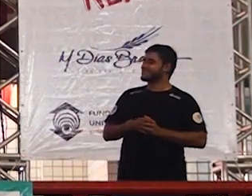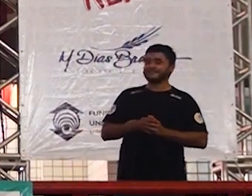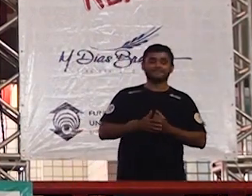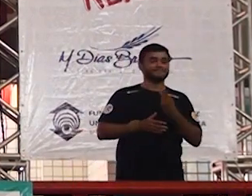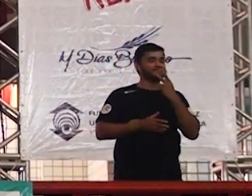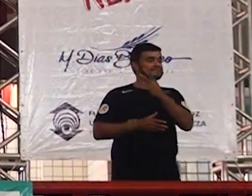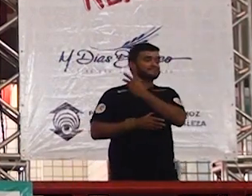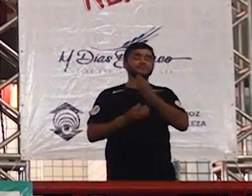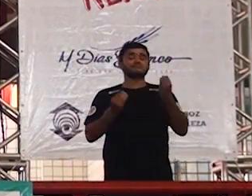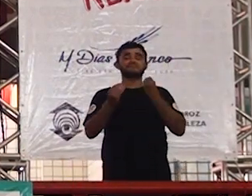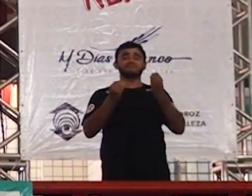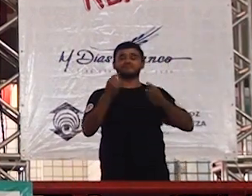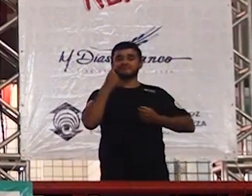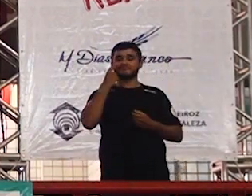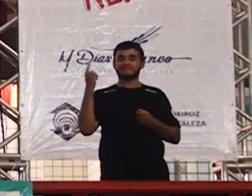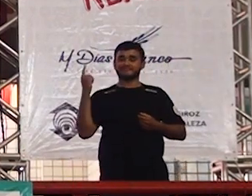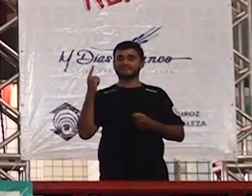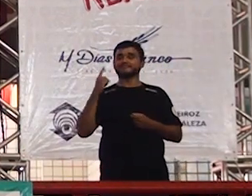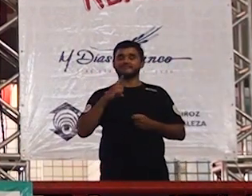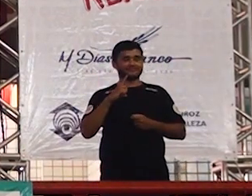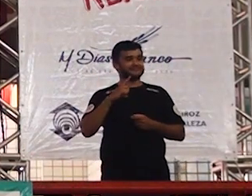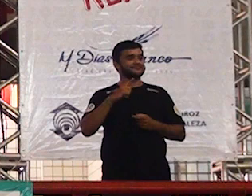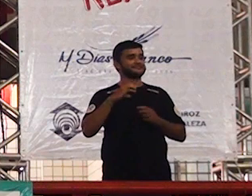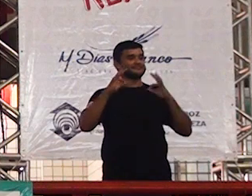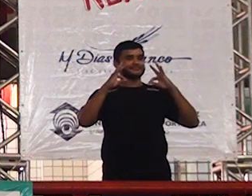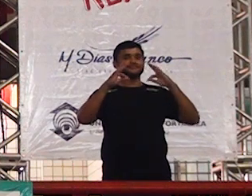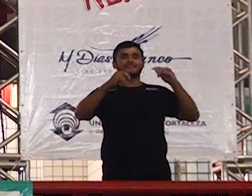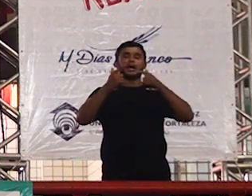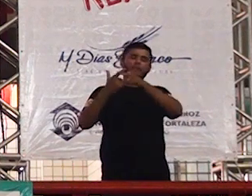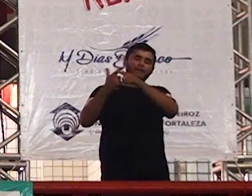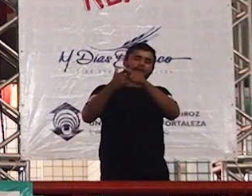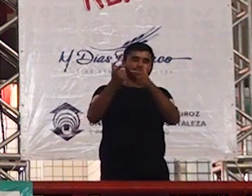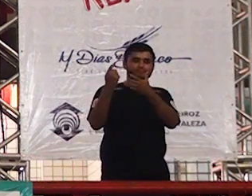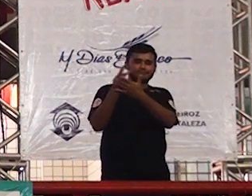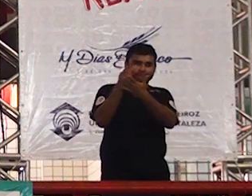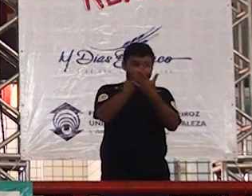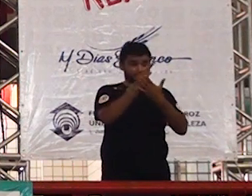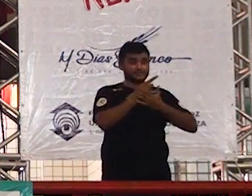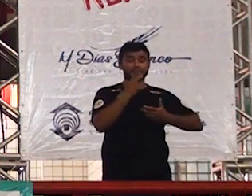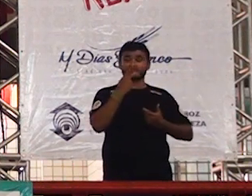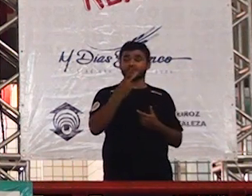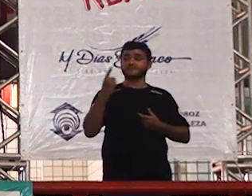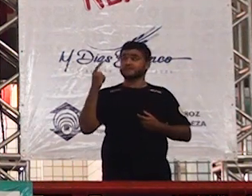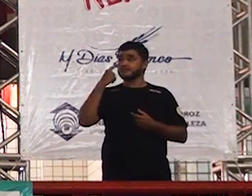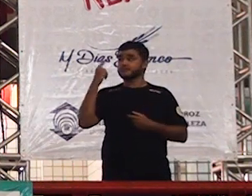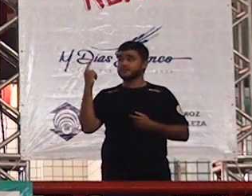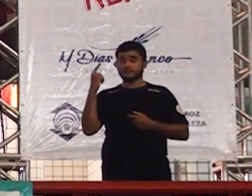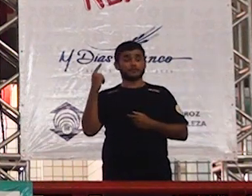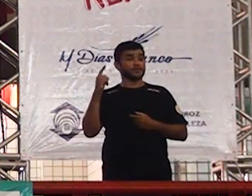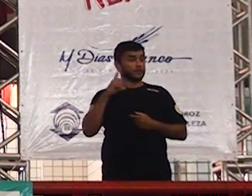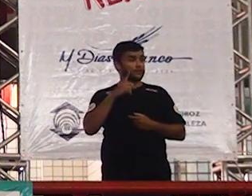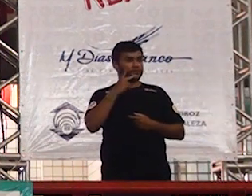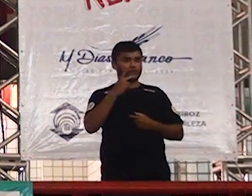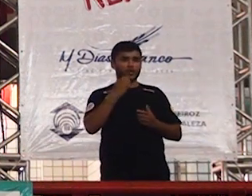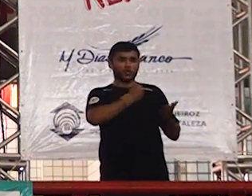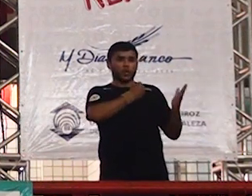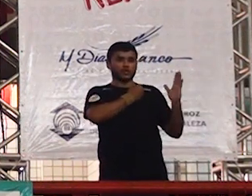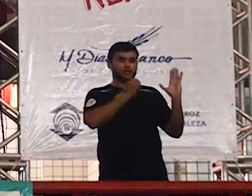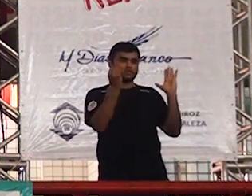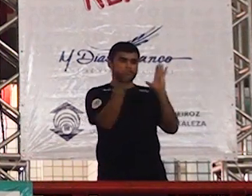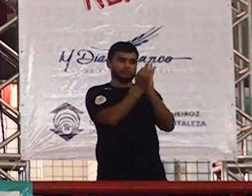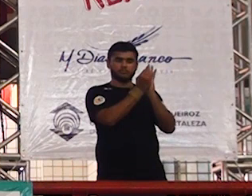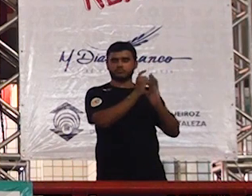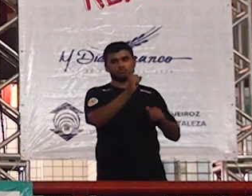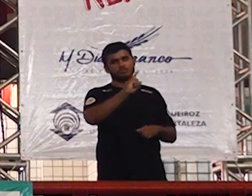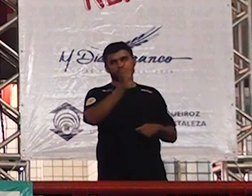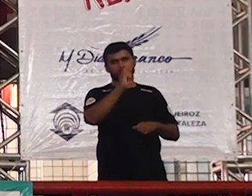Como é que pode, né? Lembrando que esses erros vão incidir direto. Zero pessoa, zero. Não.